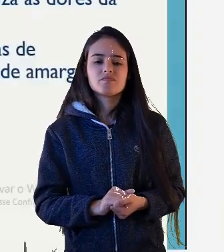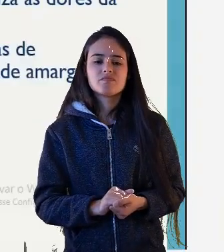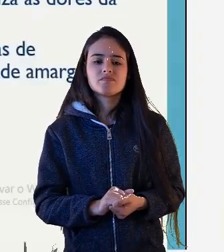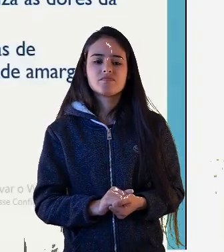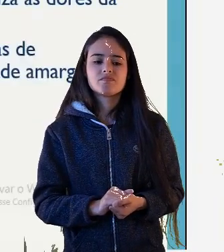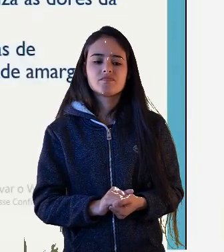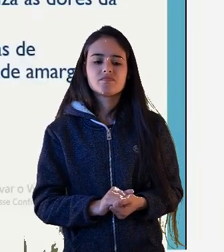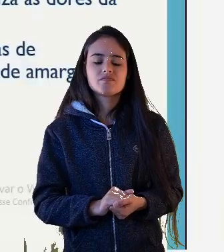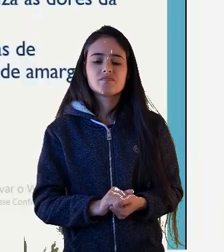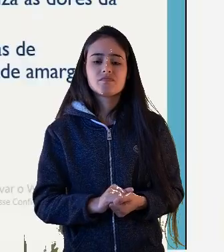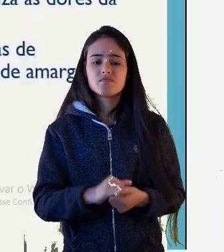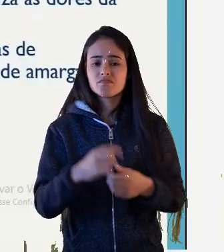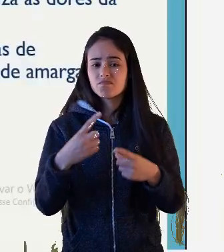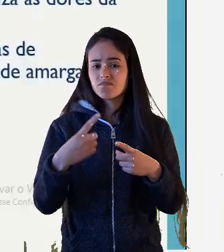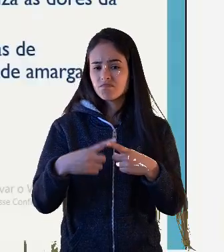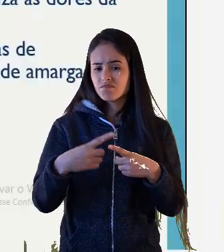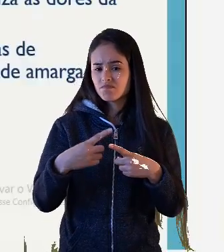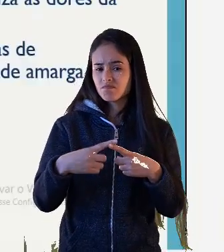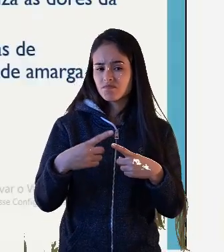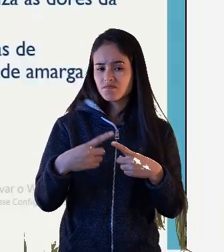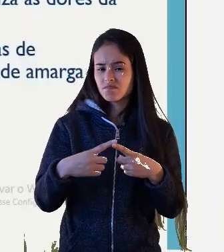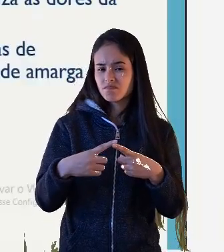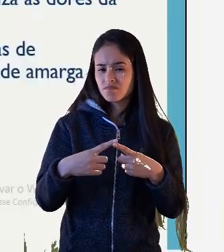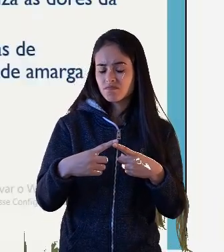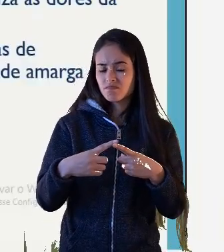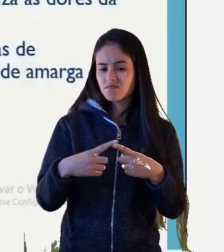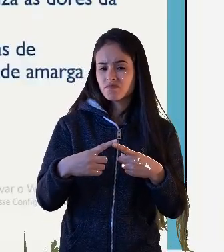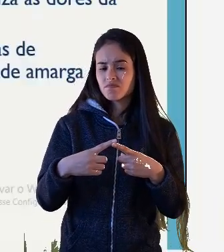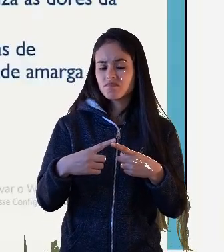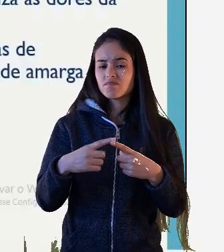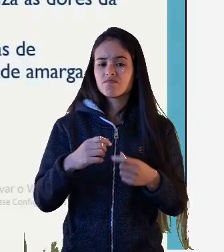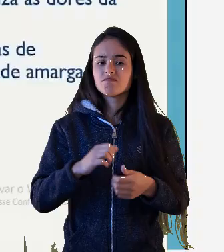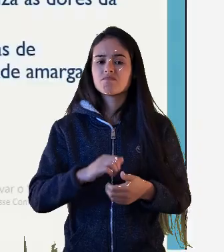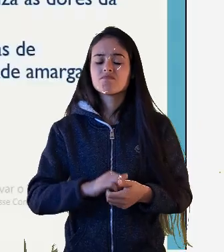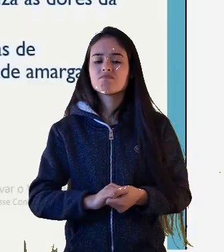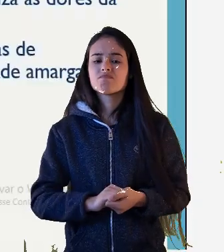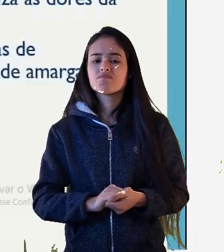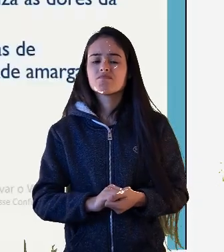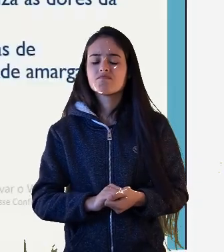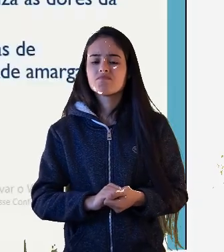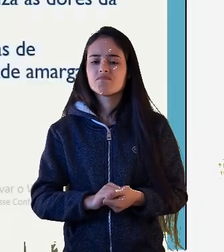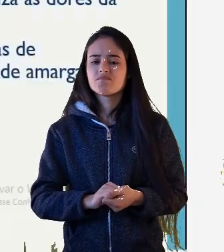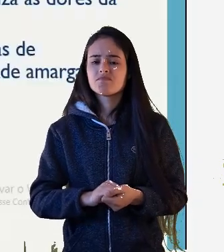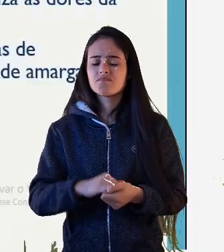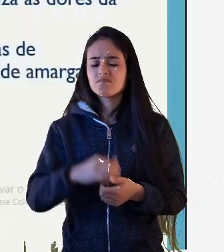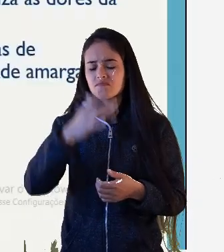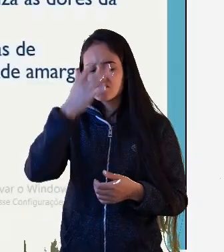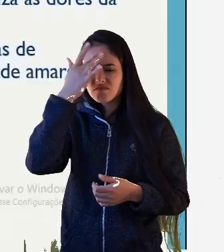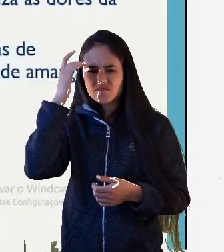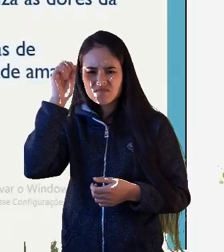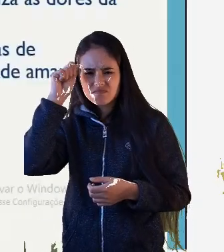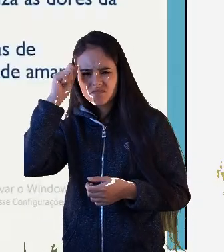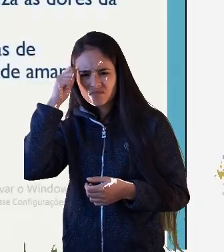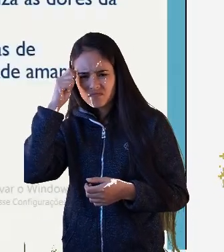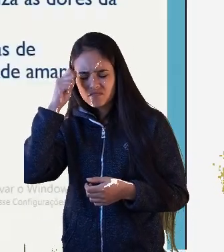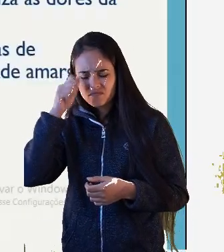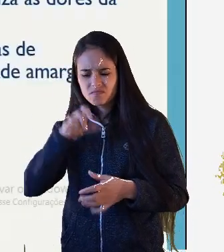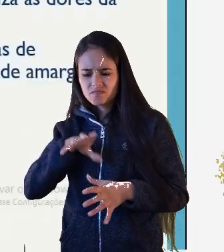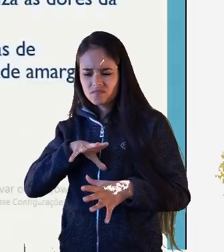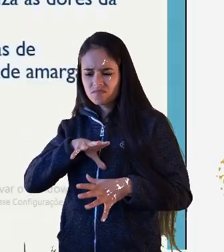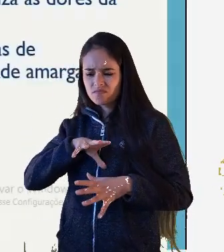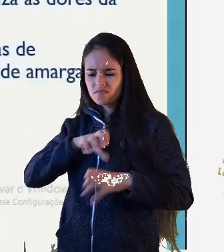né? Por causa das cotas, né? Essa energia represada agora está voando, né? Um secular, secular mesmo,